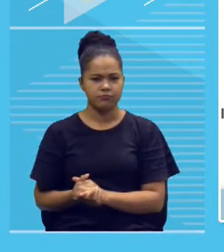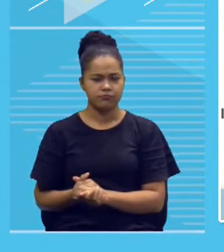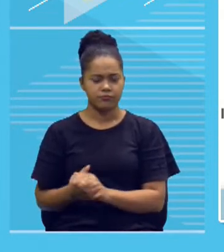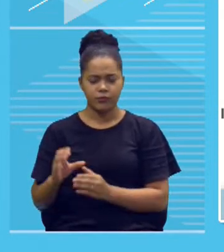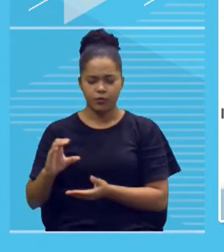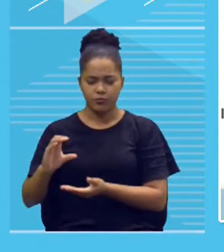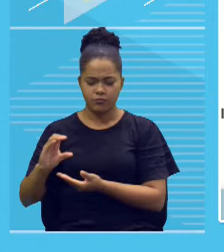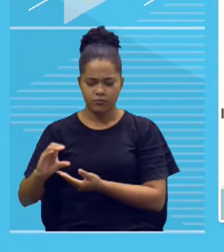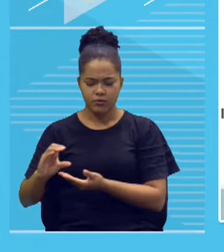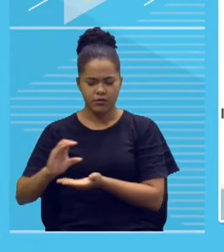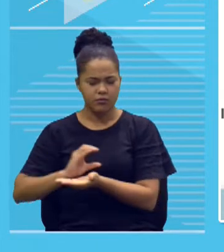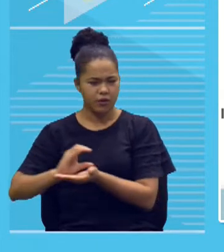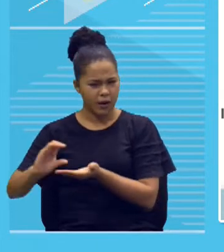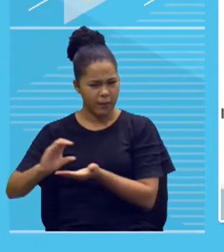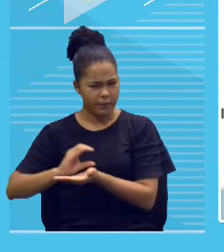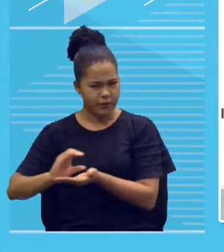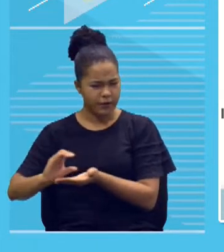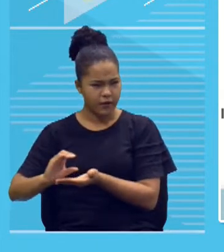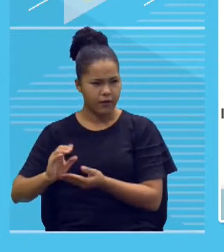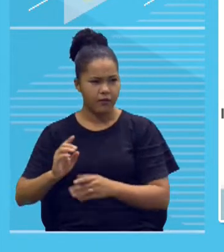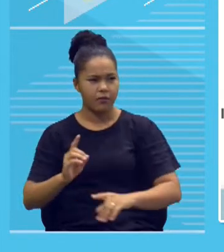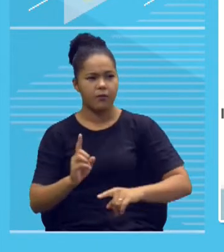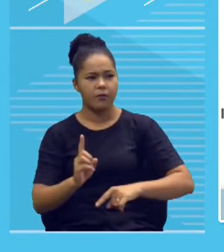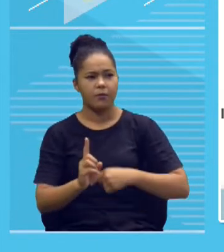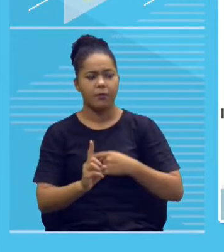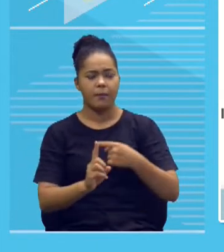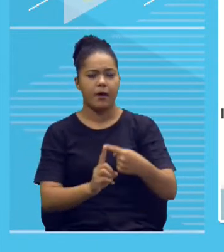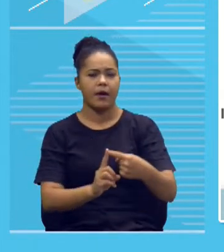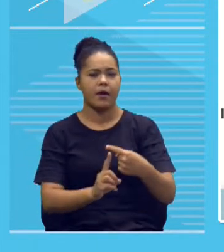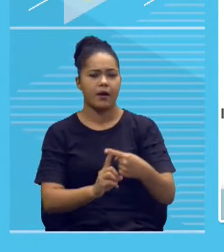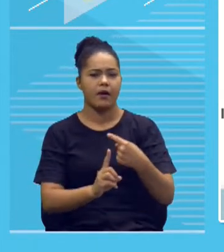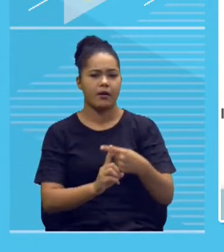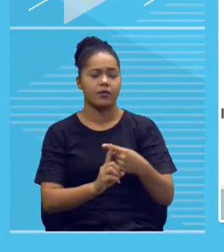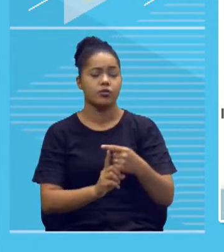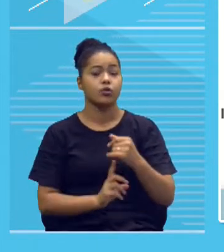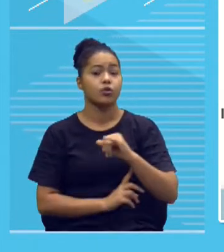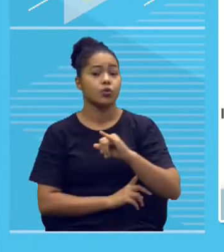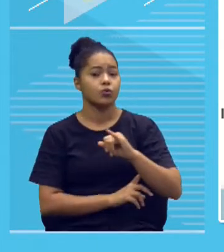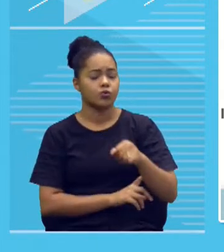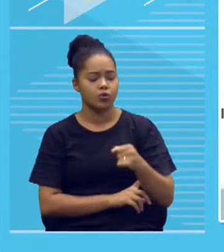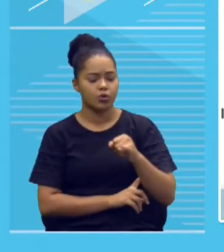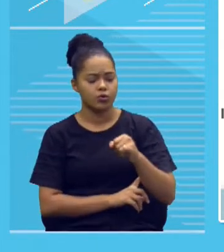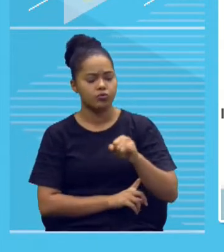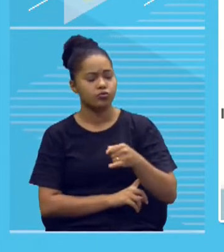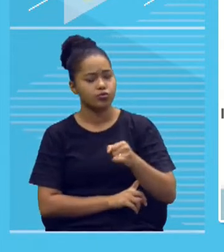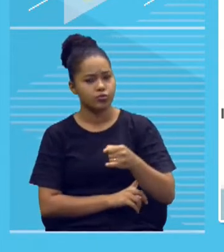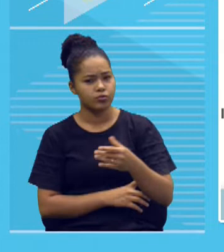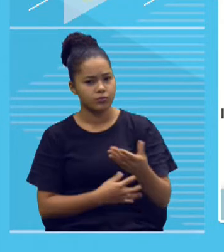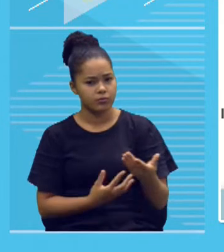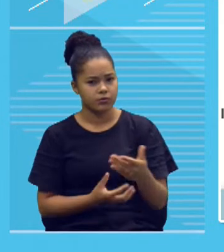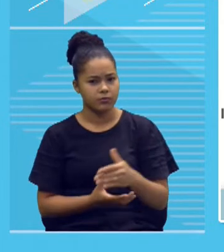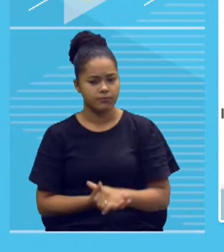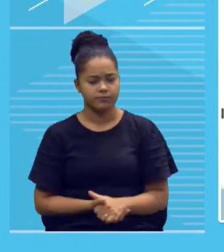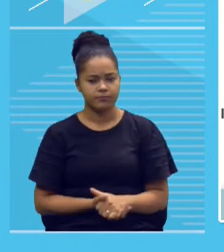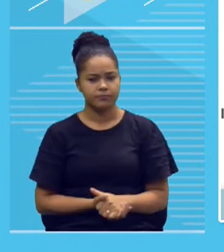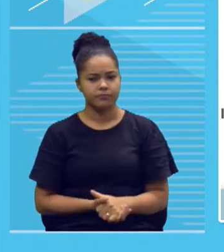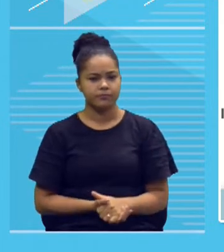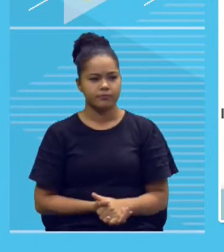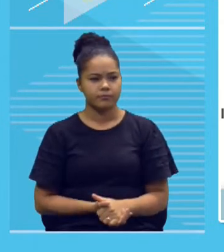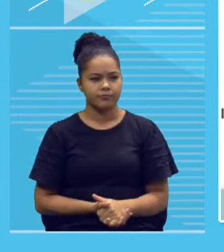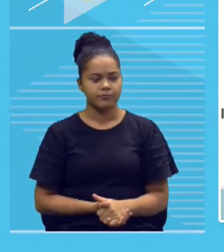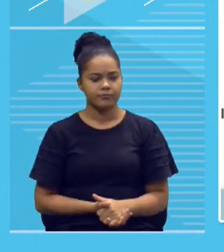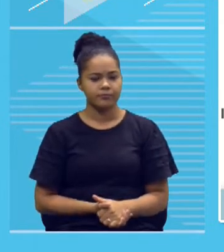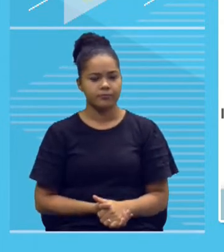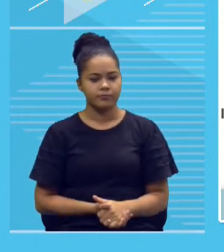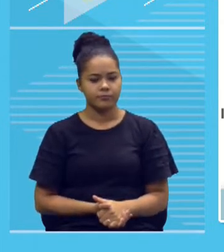quatro reais que vai ser para o primeiro mês o montante ao final professor do primeiro mês vai